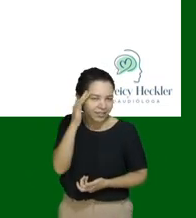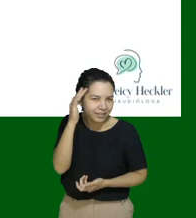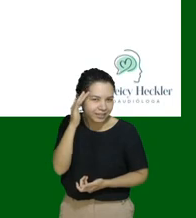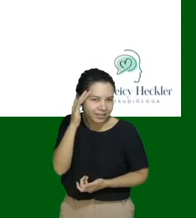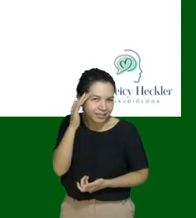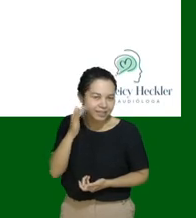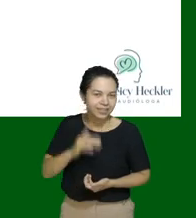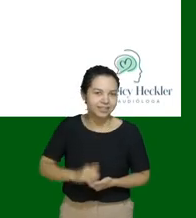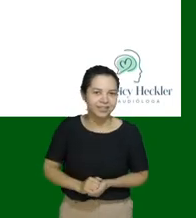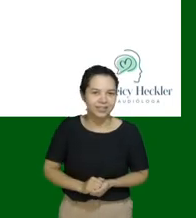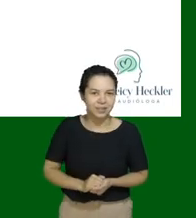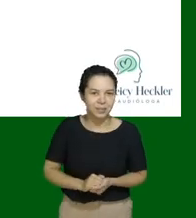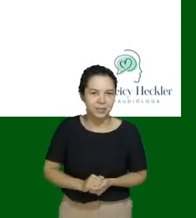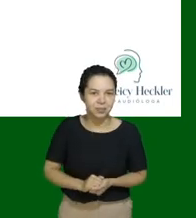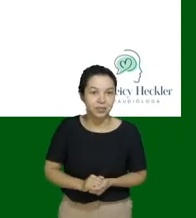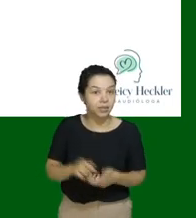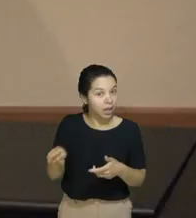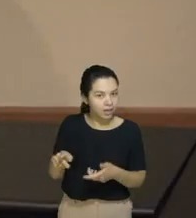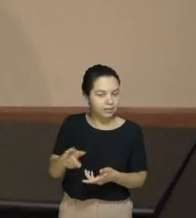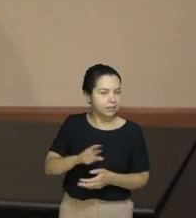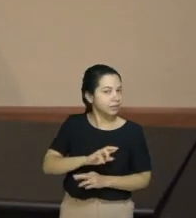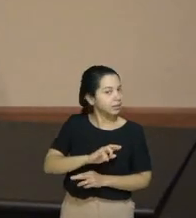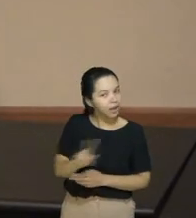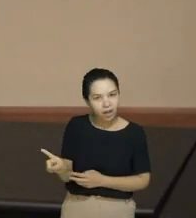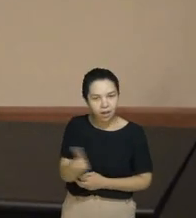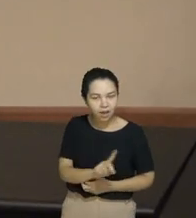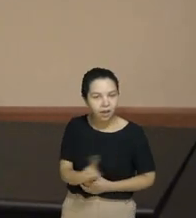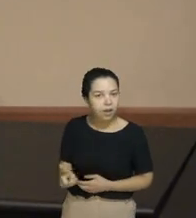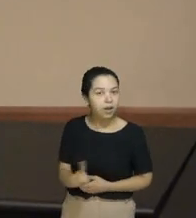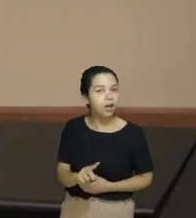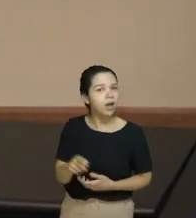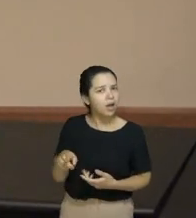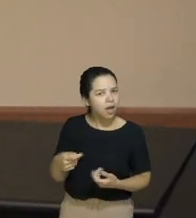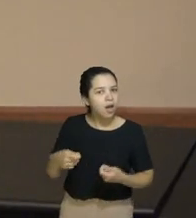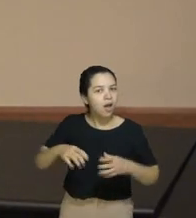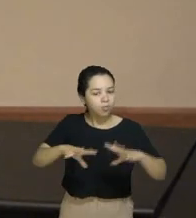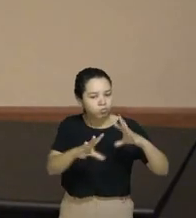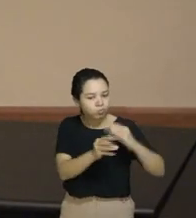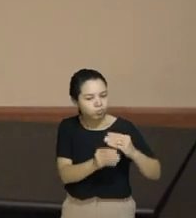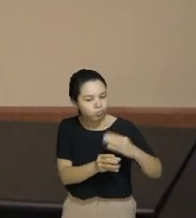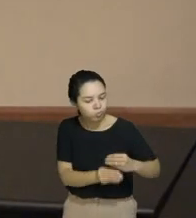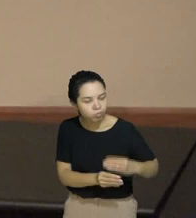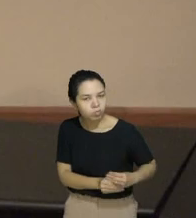Não. Isso. Não. Ele agrega,